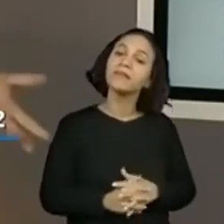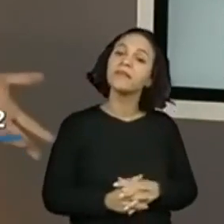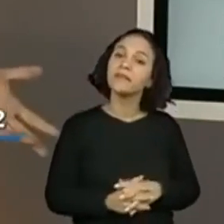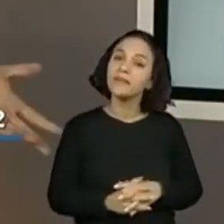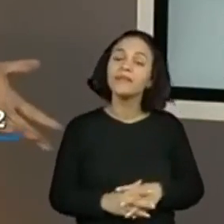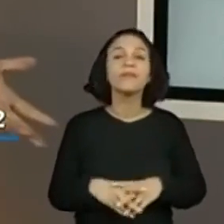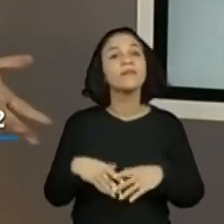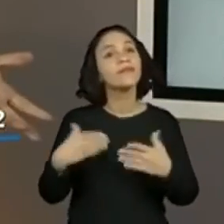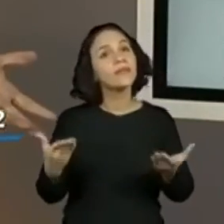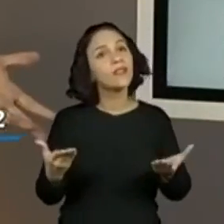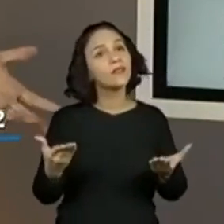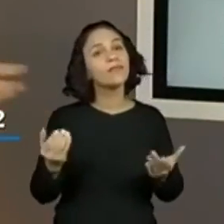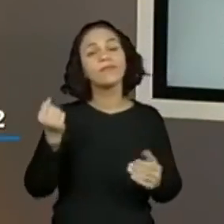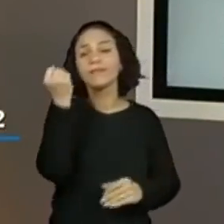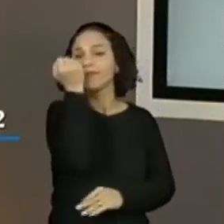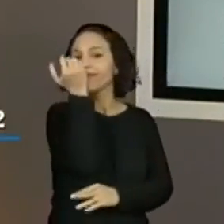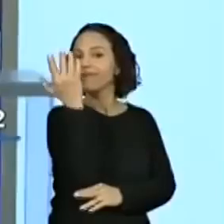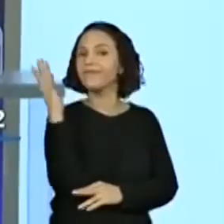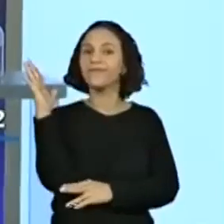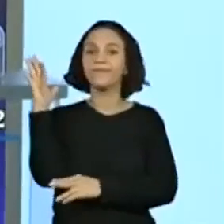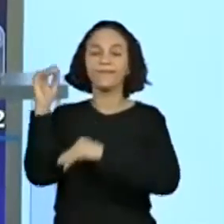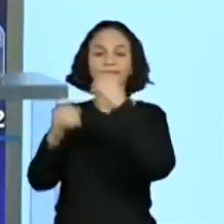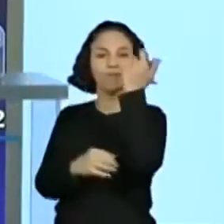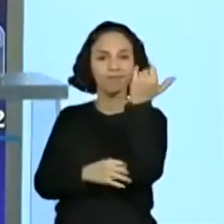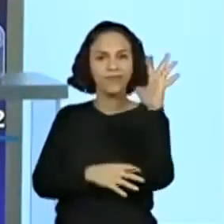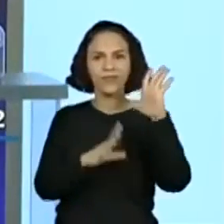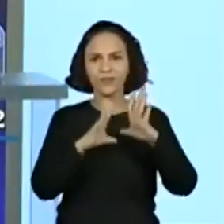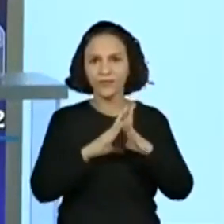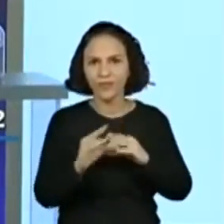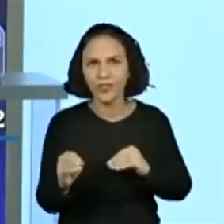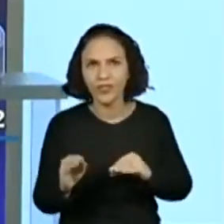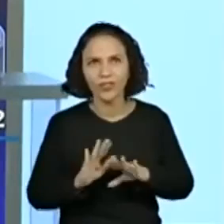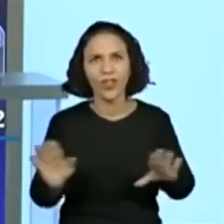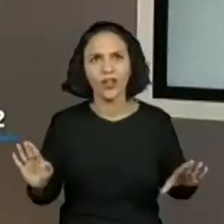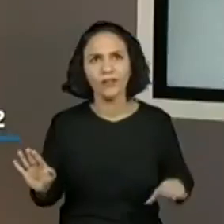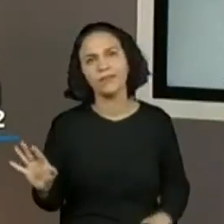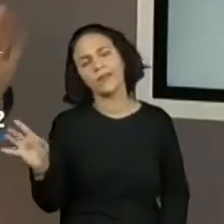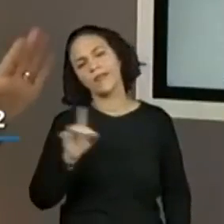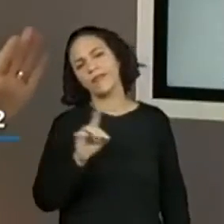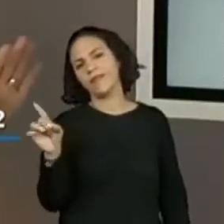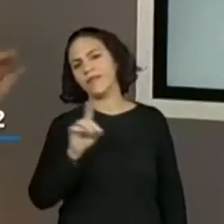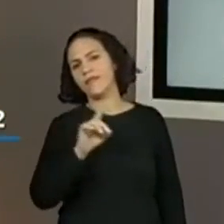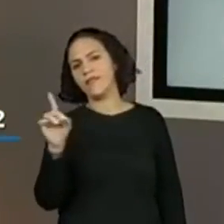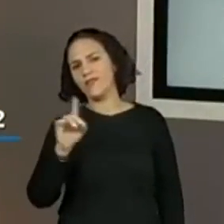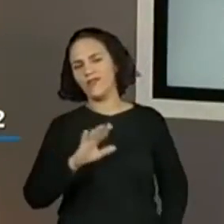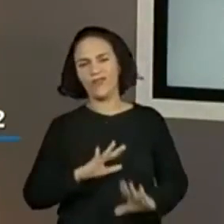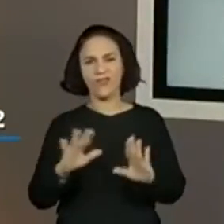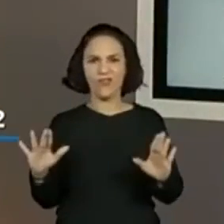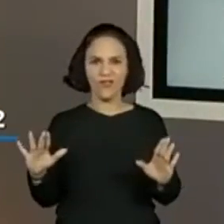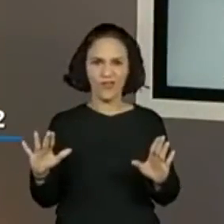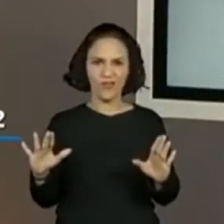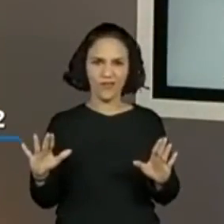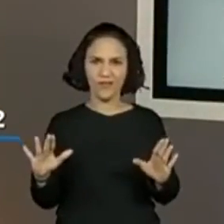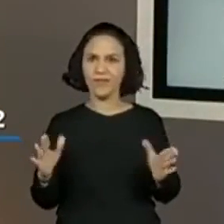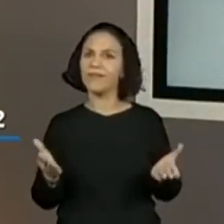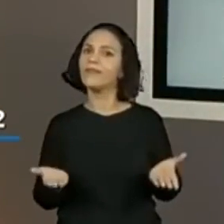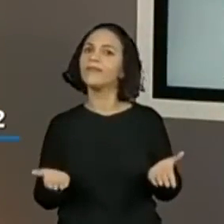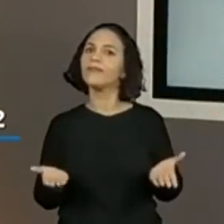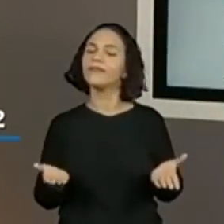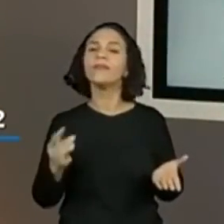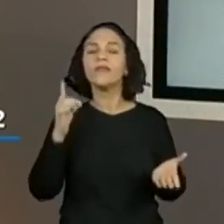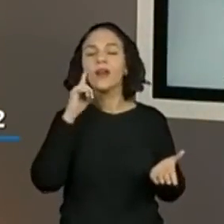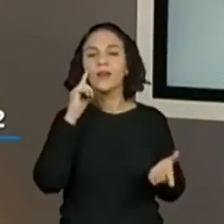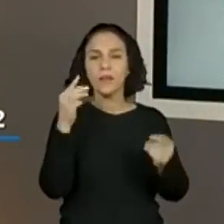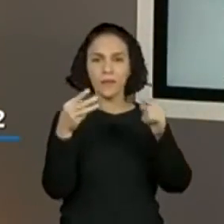fugiu para a floresta. Ah. Já é o suficiente, gente, para a gente transformar o coração. Esses três episódios